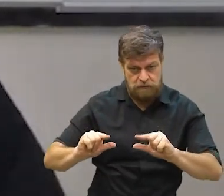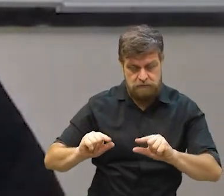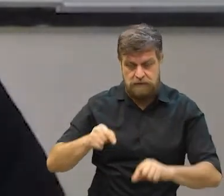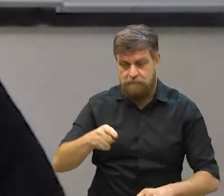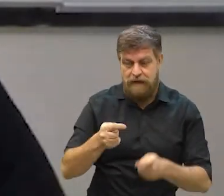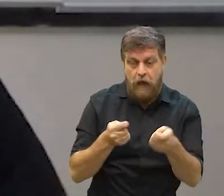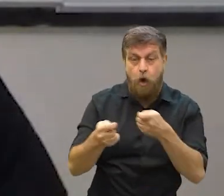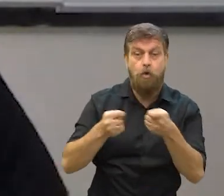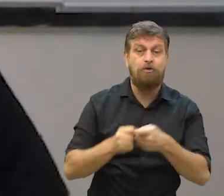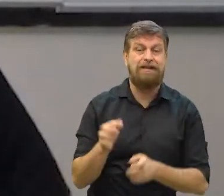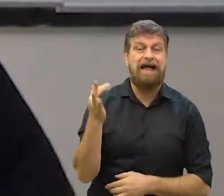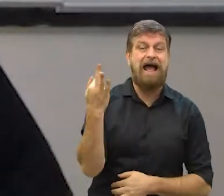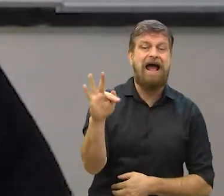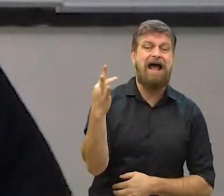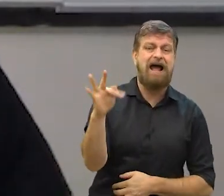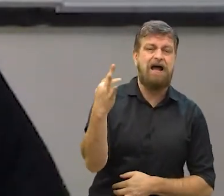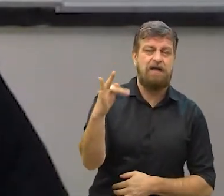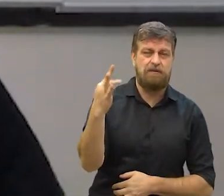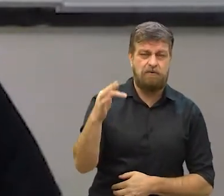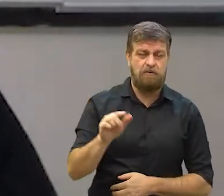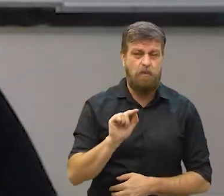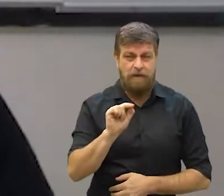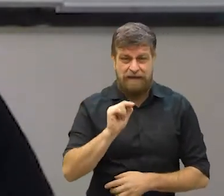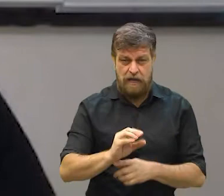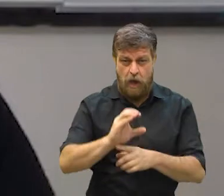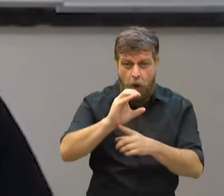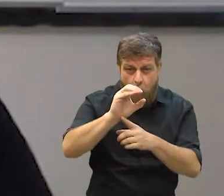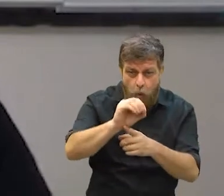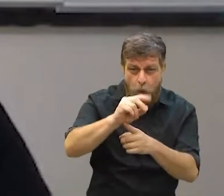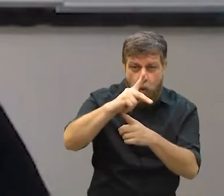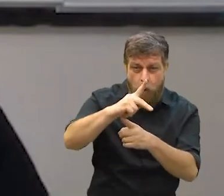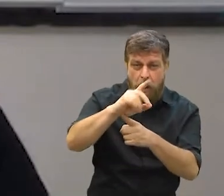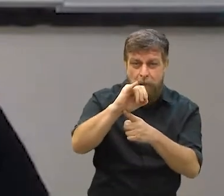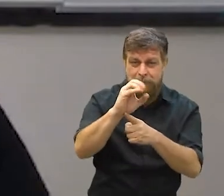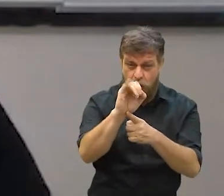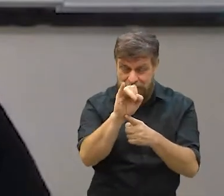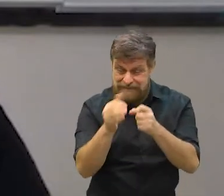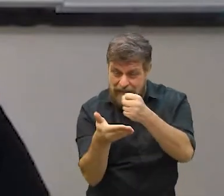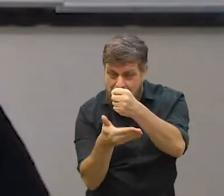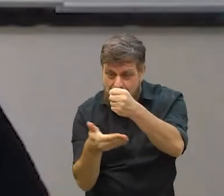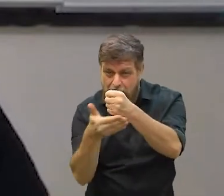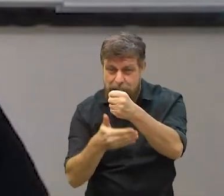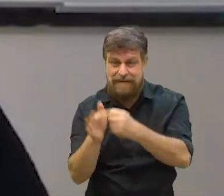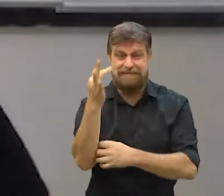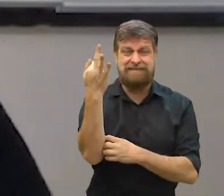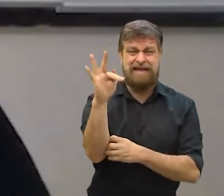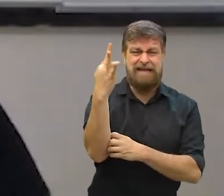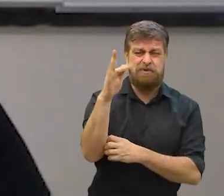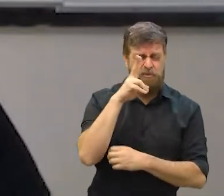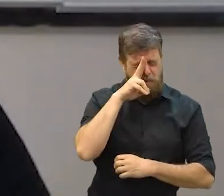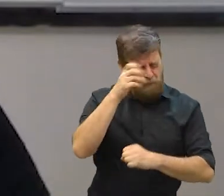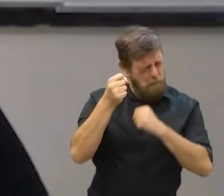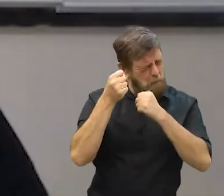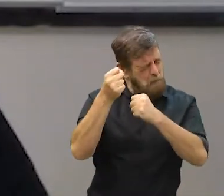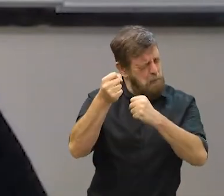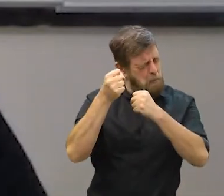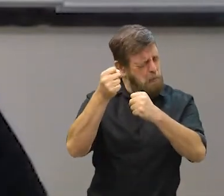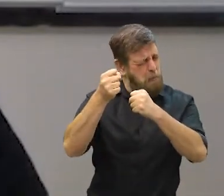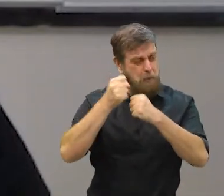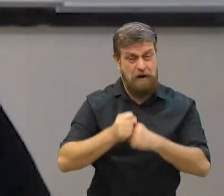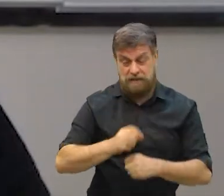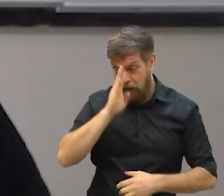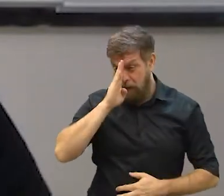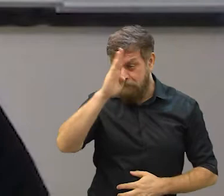opioides para o controle da dor, porque os opioides são a medicação básica para tratamento de dor forte, principalmente